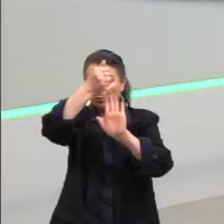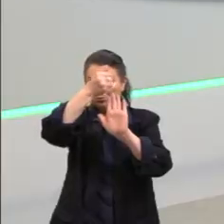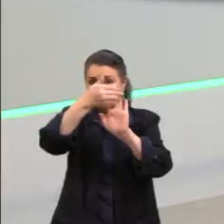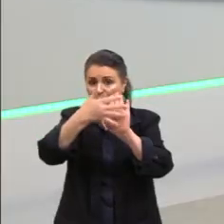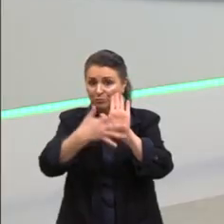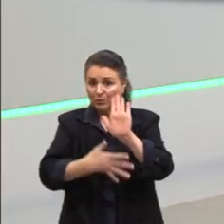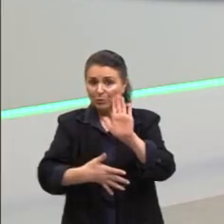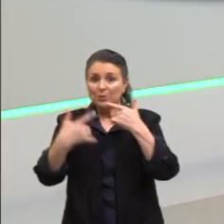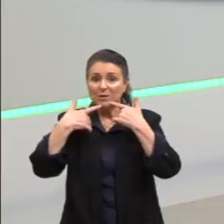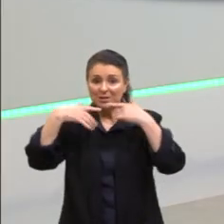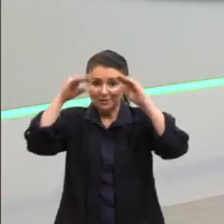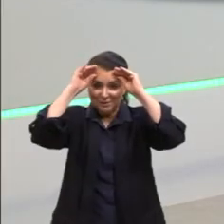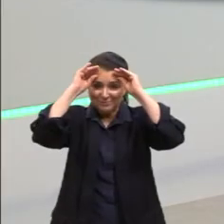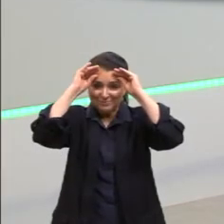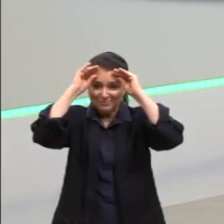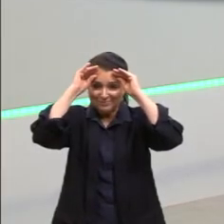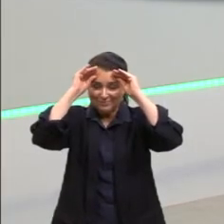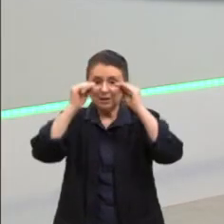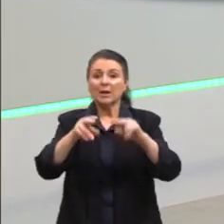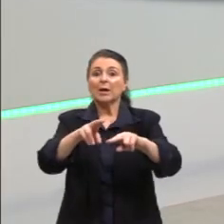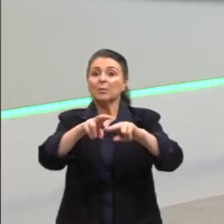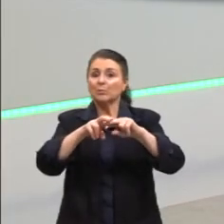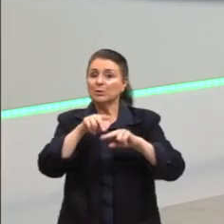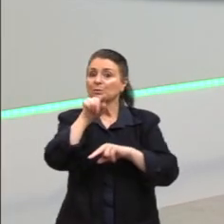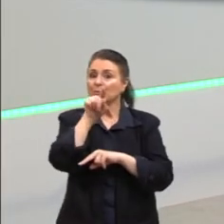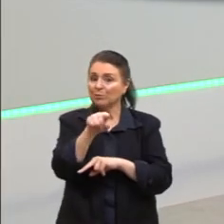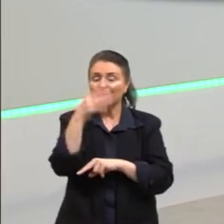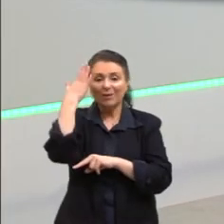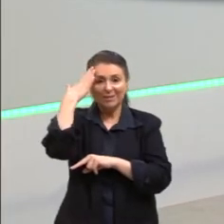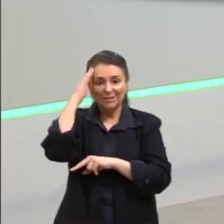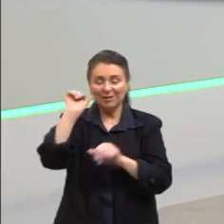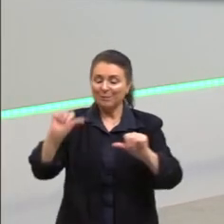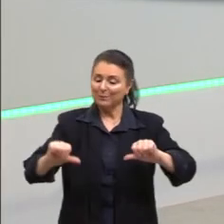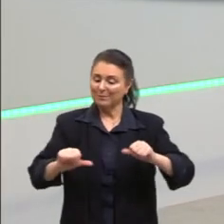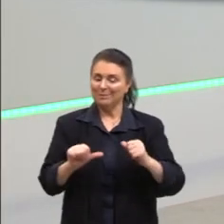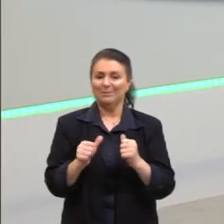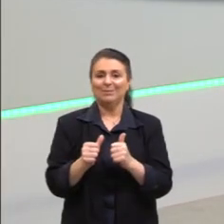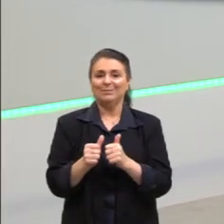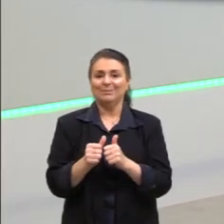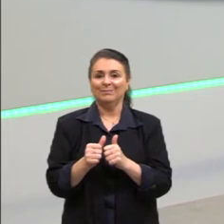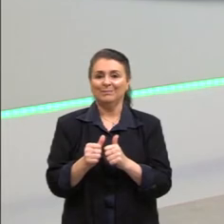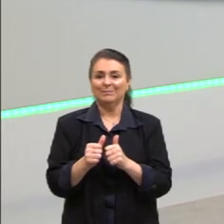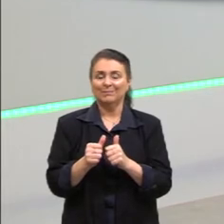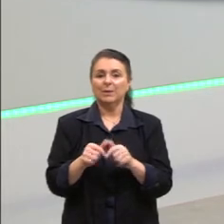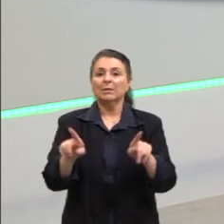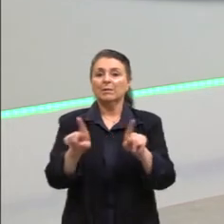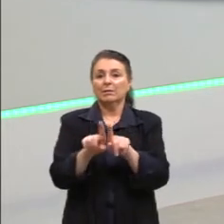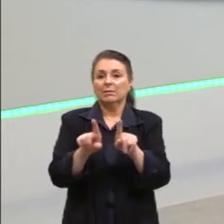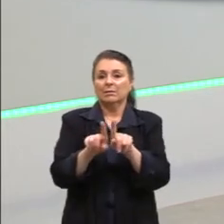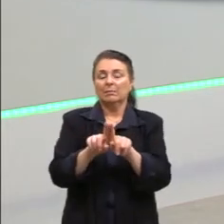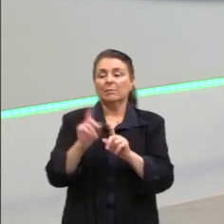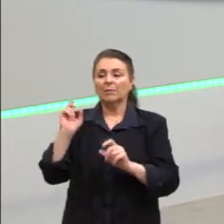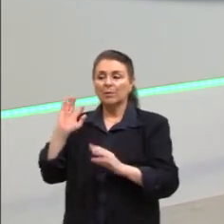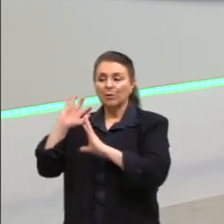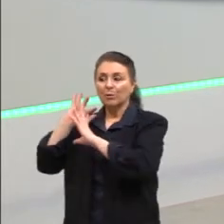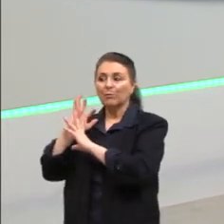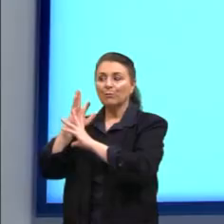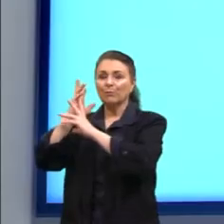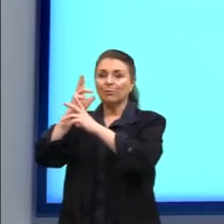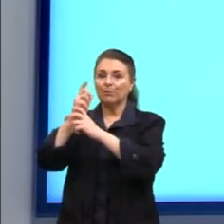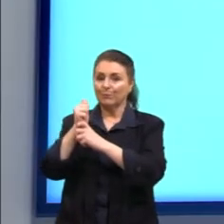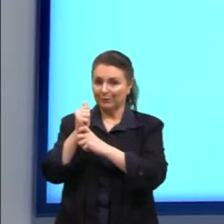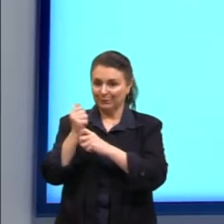aí essas figuras de linguagem para vocês estarem mais preparados também. Também, né, voltando ali no que eu